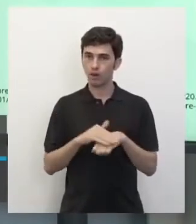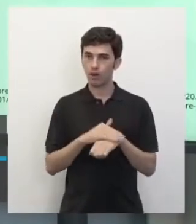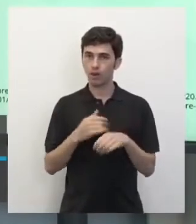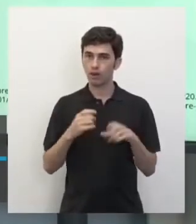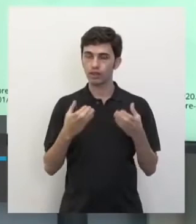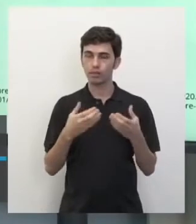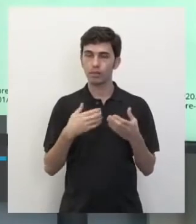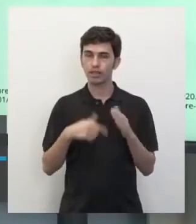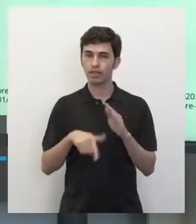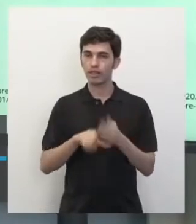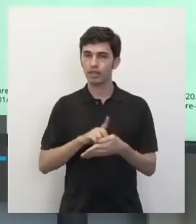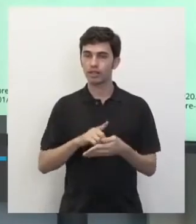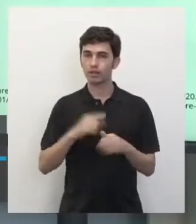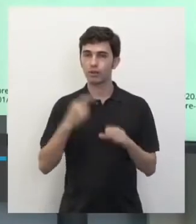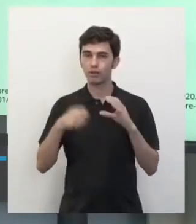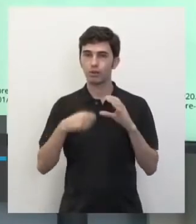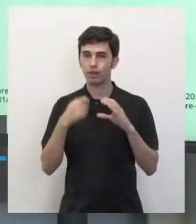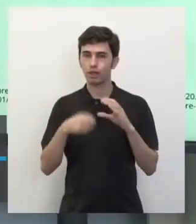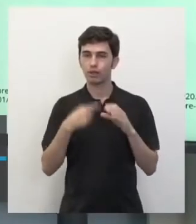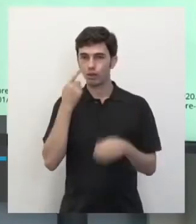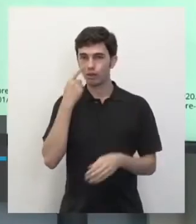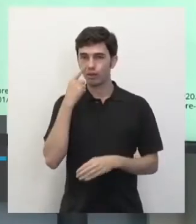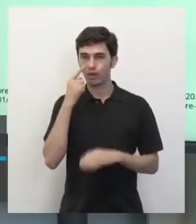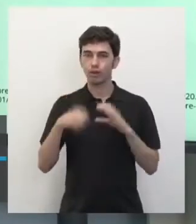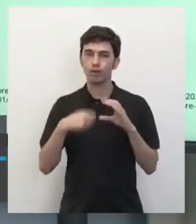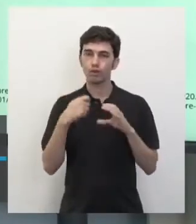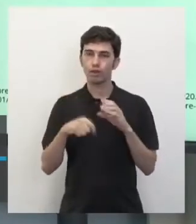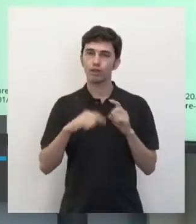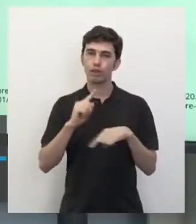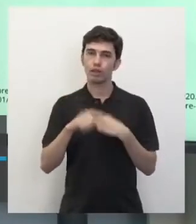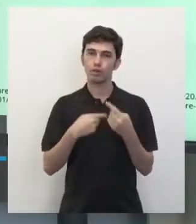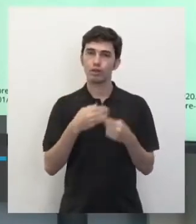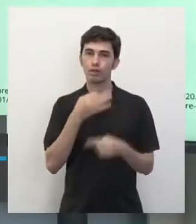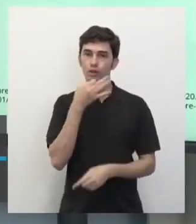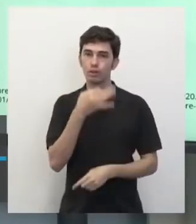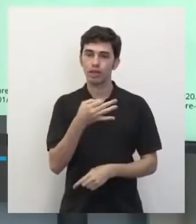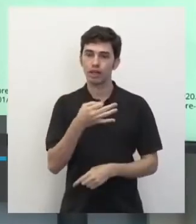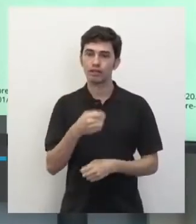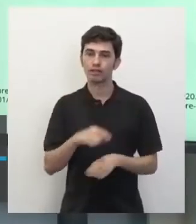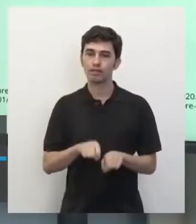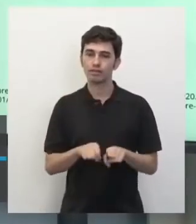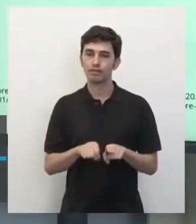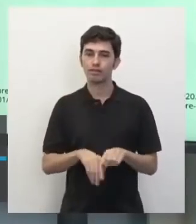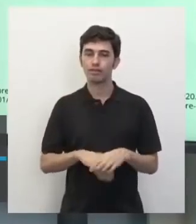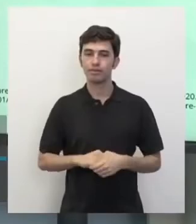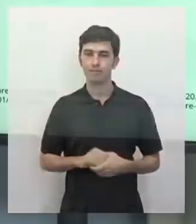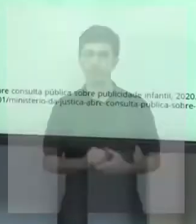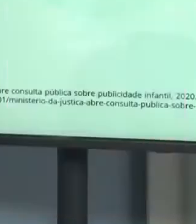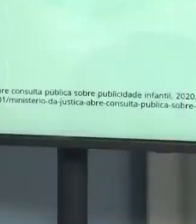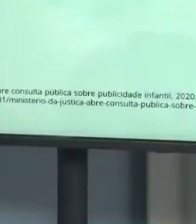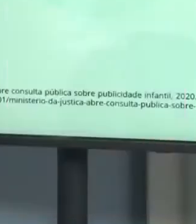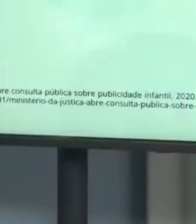vídeo. Vamos assistir ao vídeo e na sequência teremos alguns comentários.